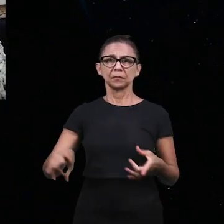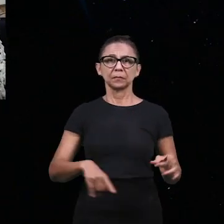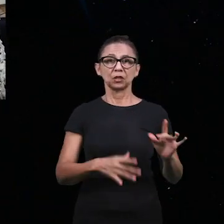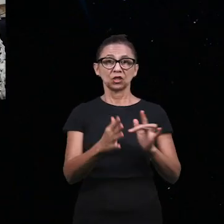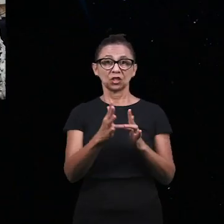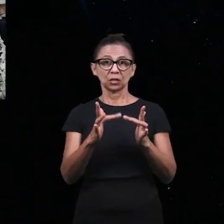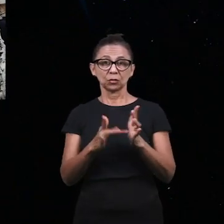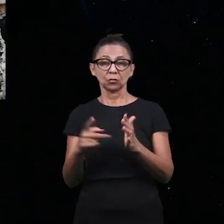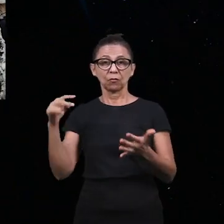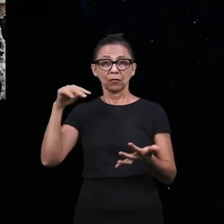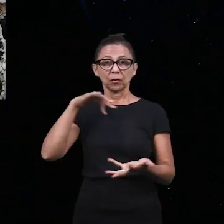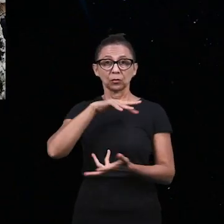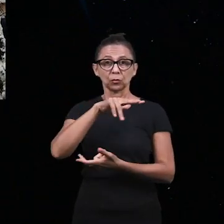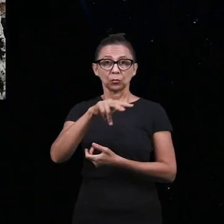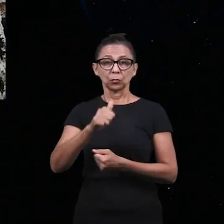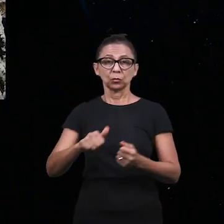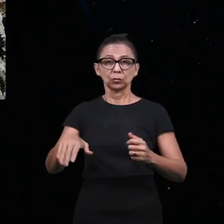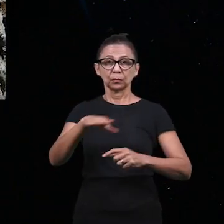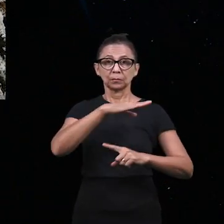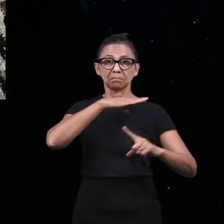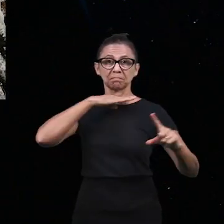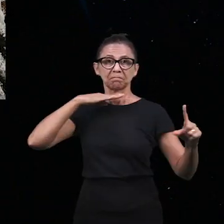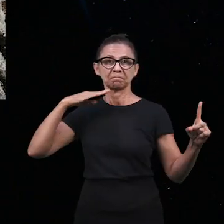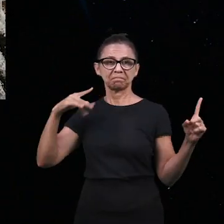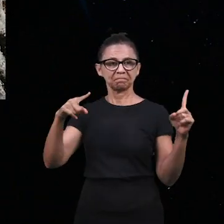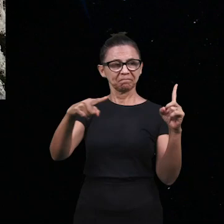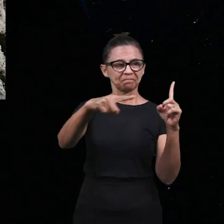também para vencer